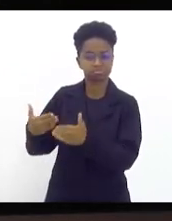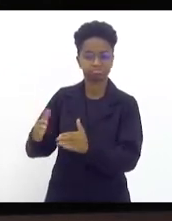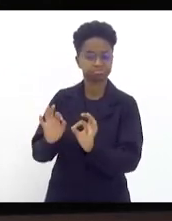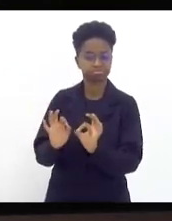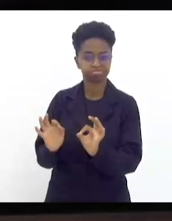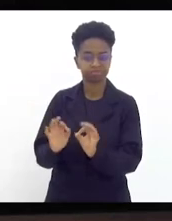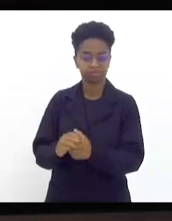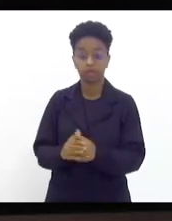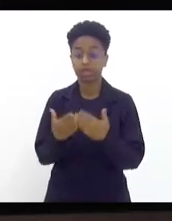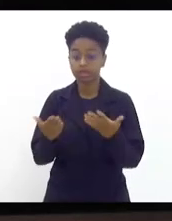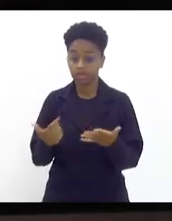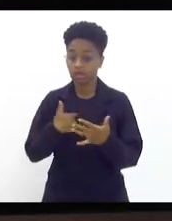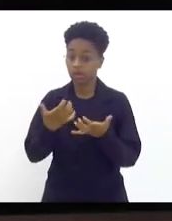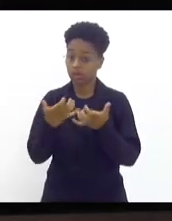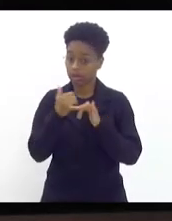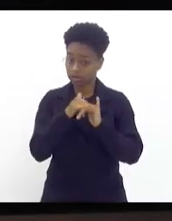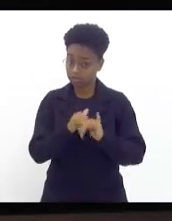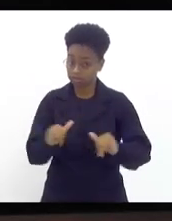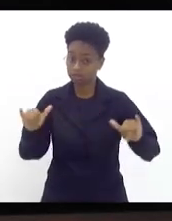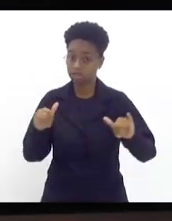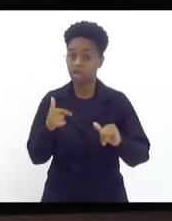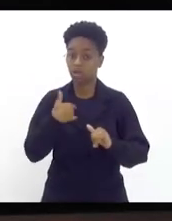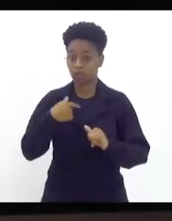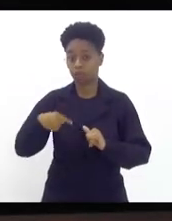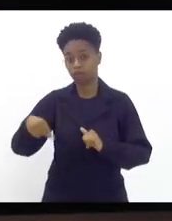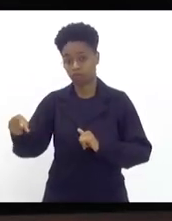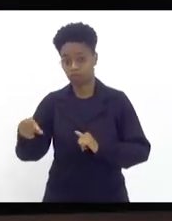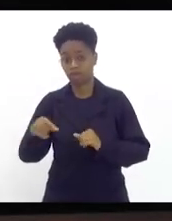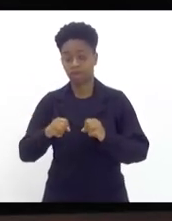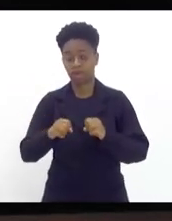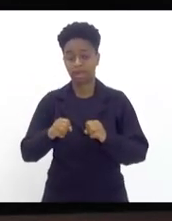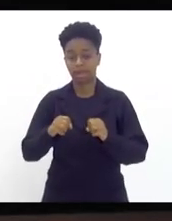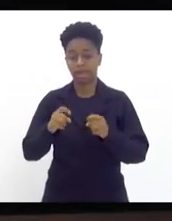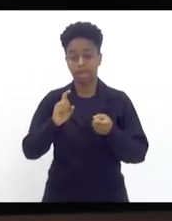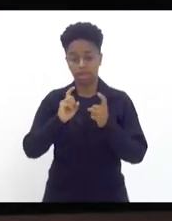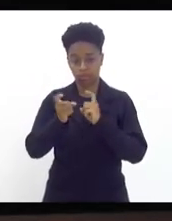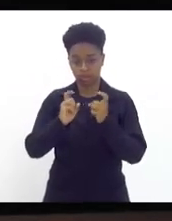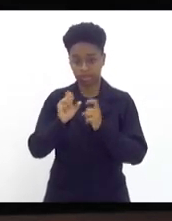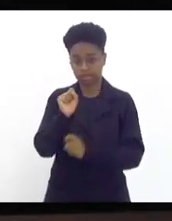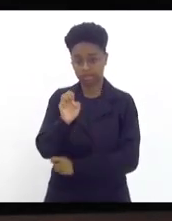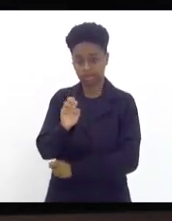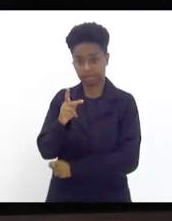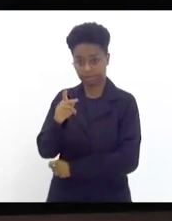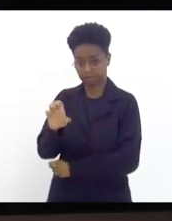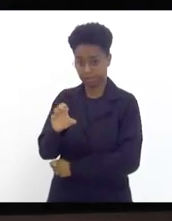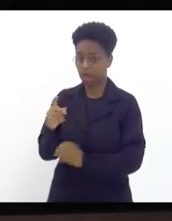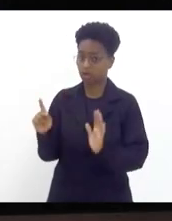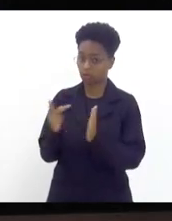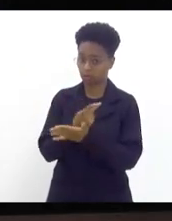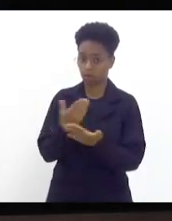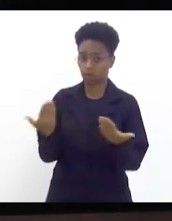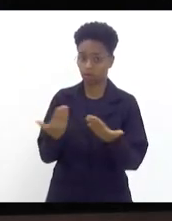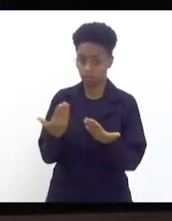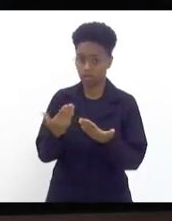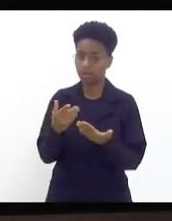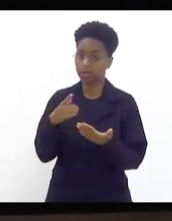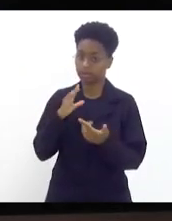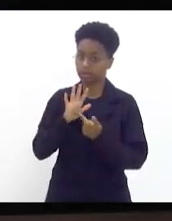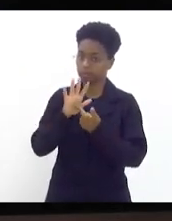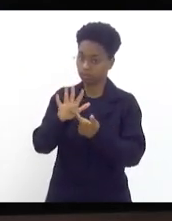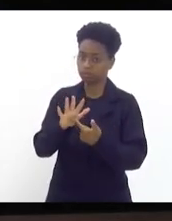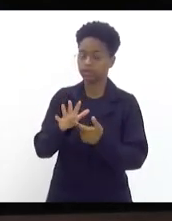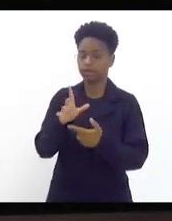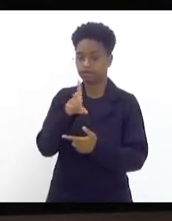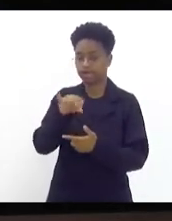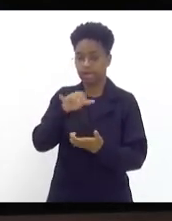dizer que eu estive agora na Assembleia do CEP que está acontecendo neste momento com indicativo de greve para o dia